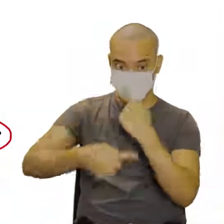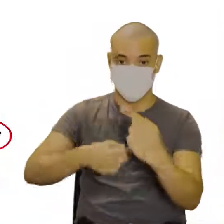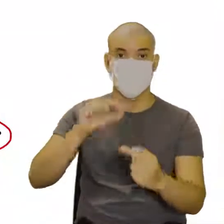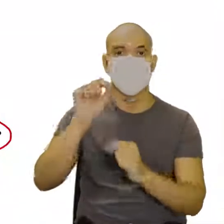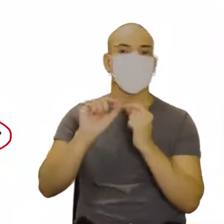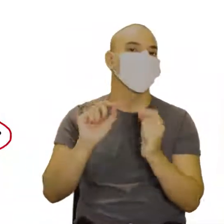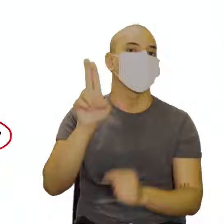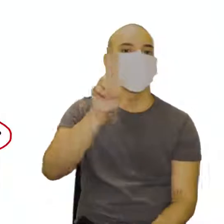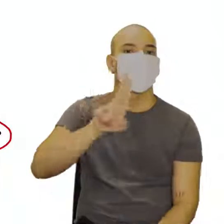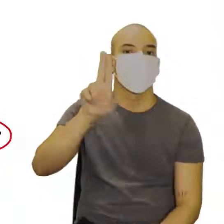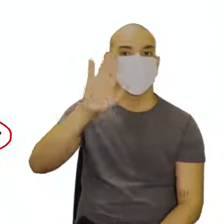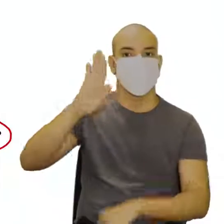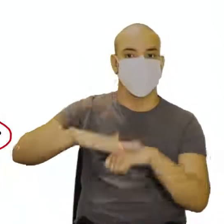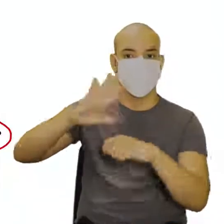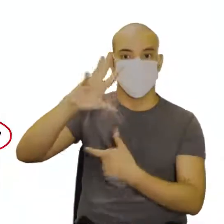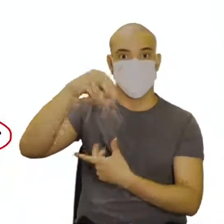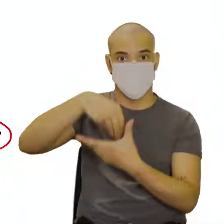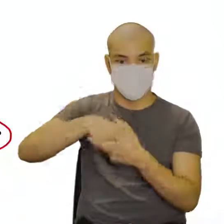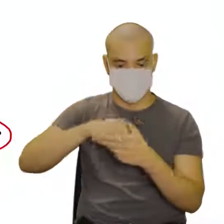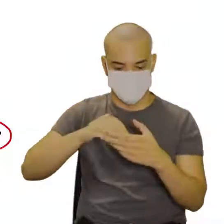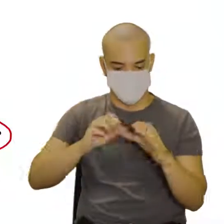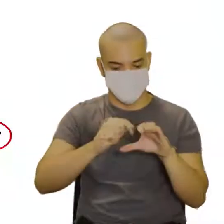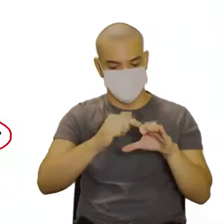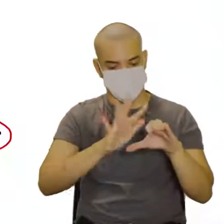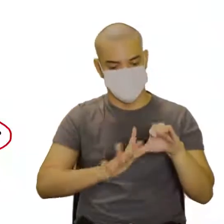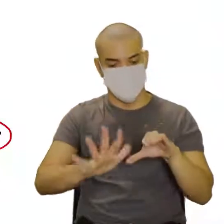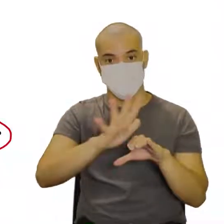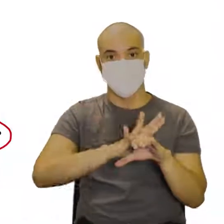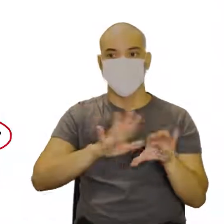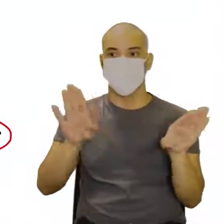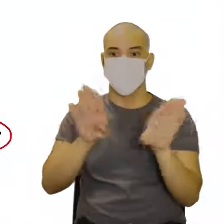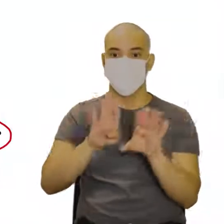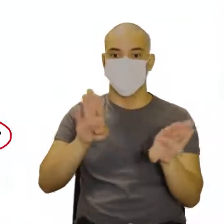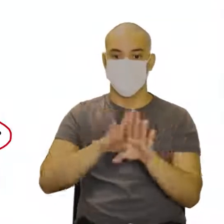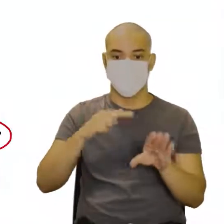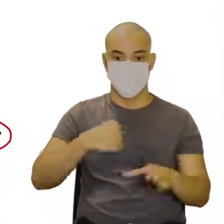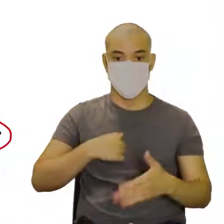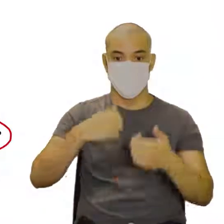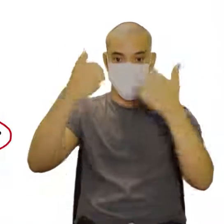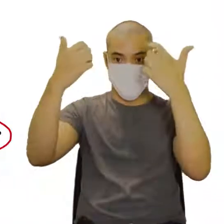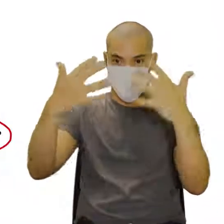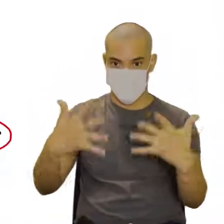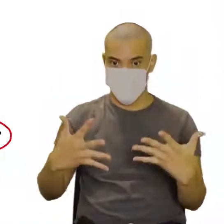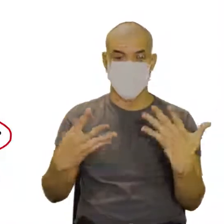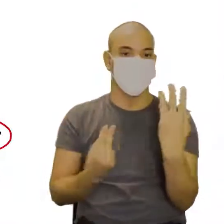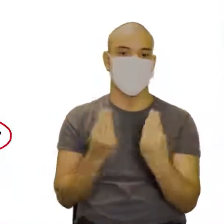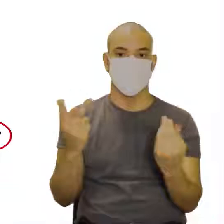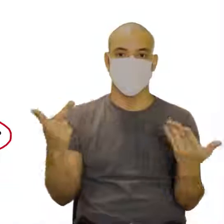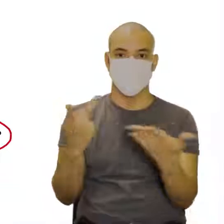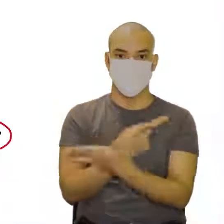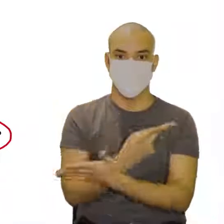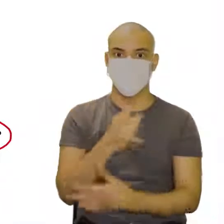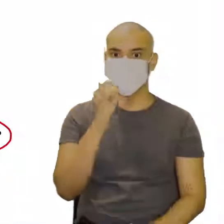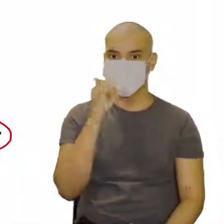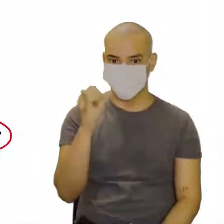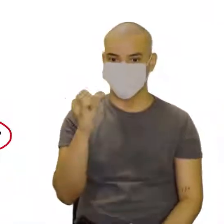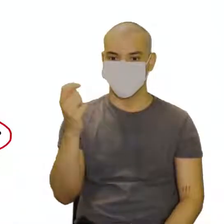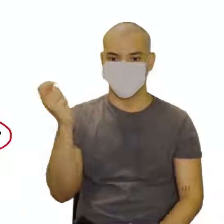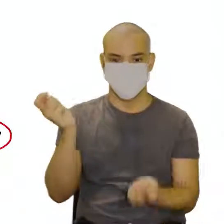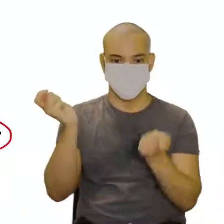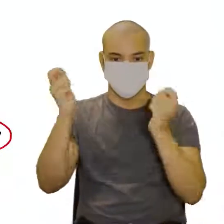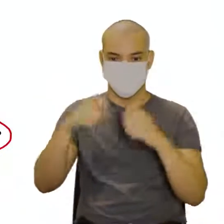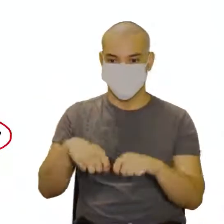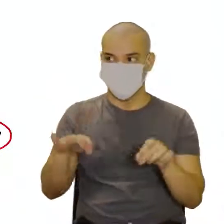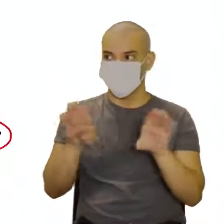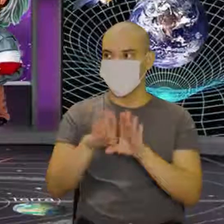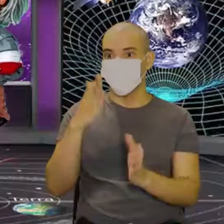posteriormente utilizada pelo circuito. Eu falei para vocês também que o carregamento e o descarregamento da carga elétrica lá